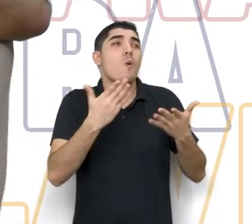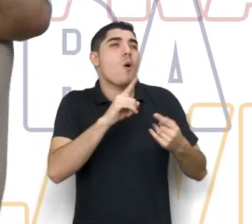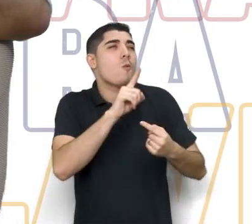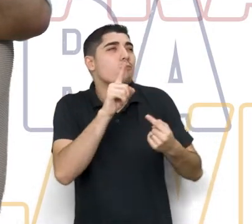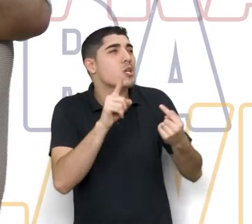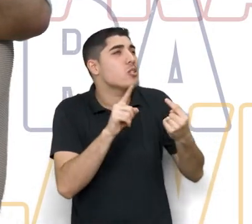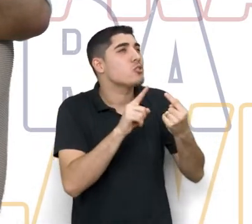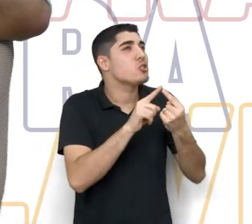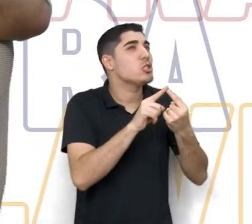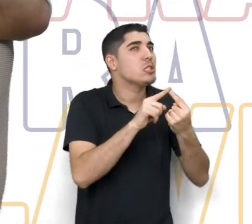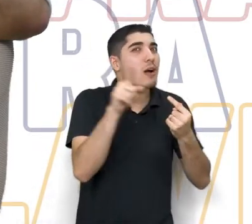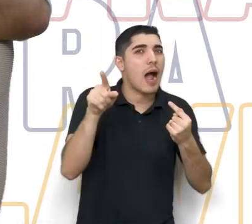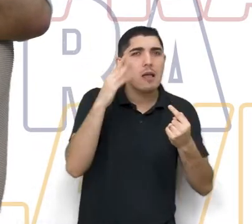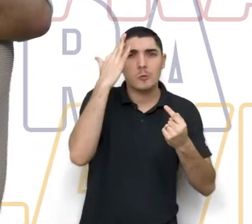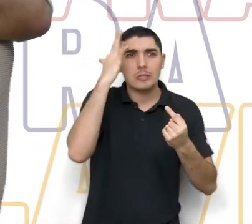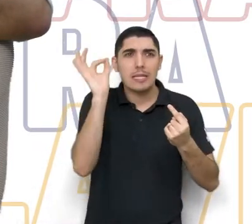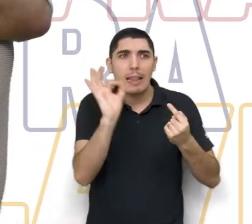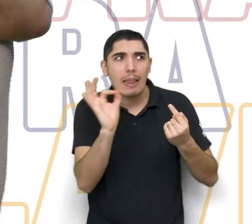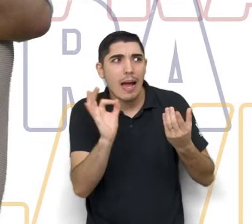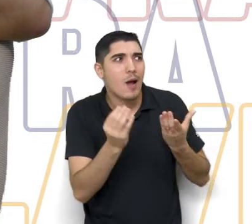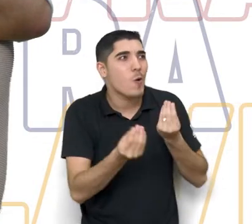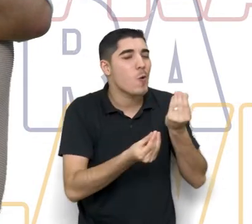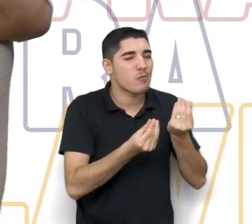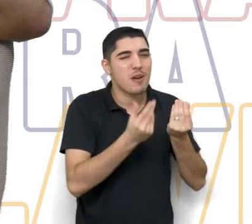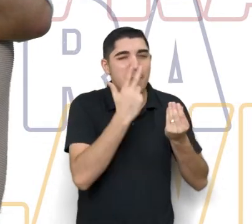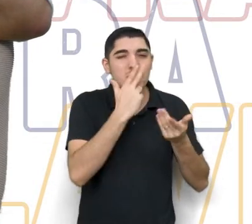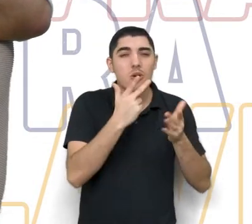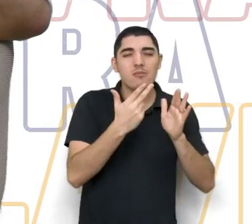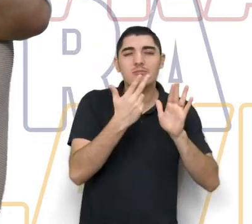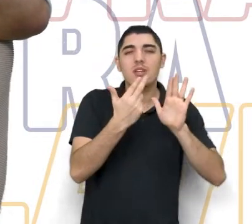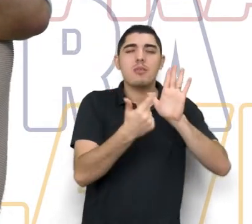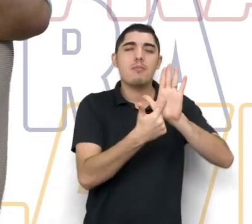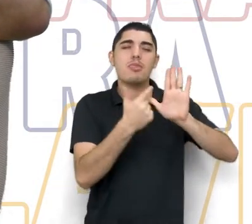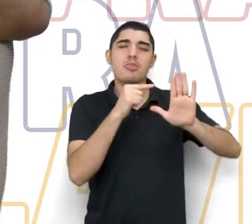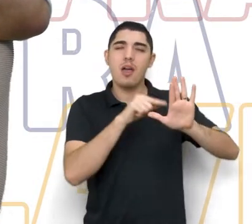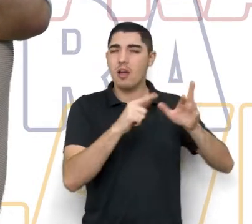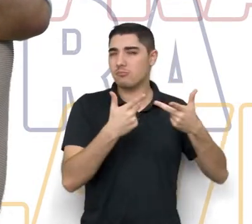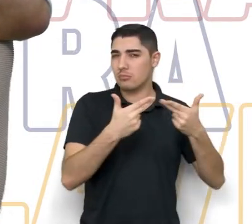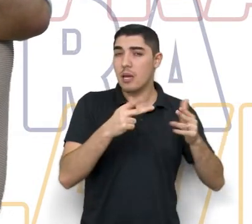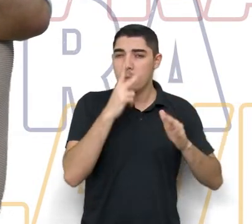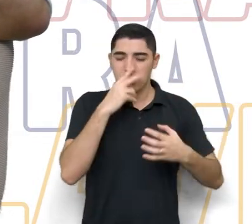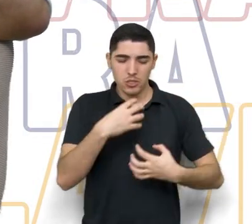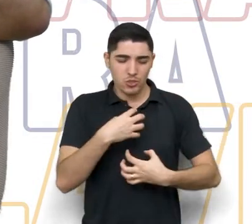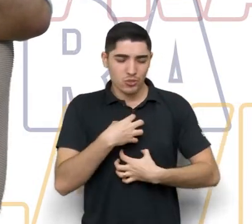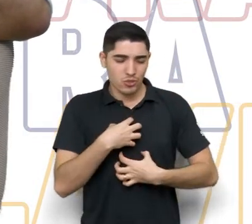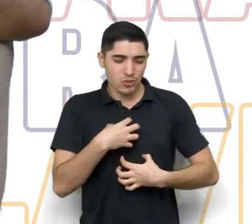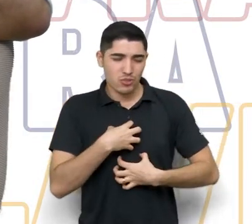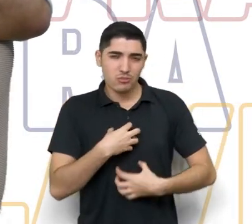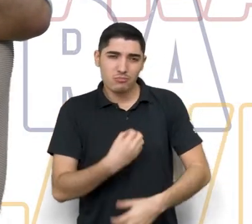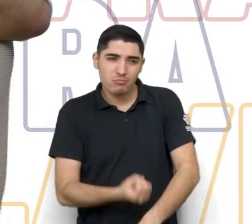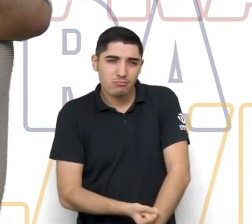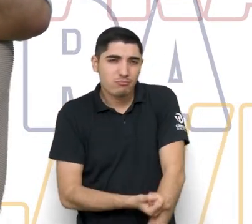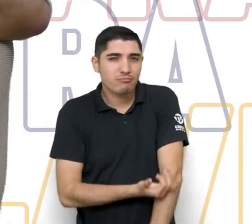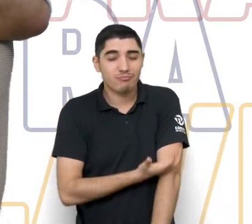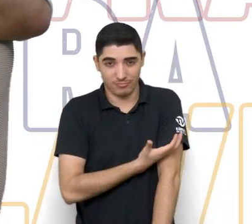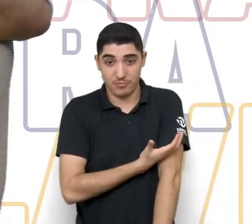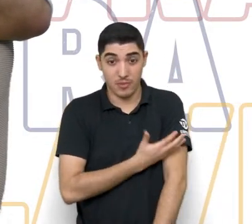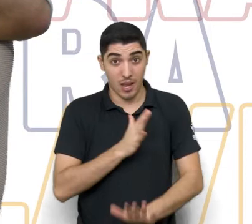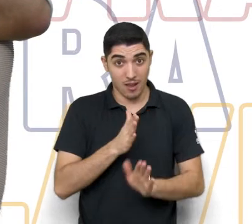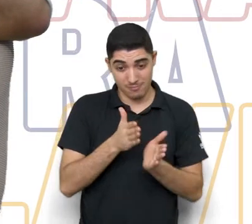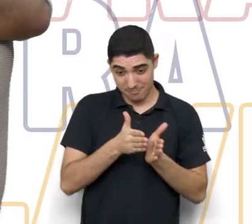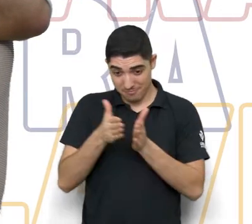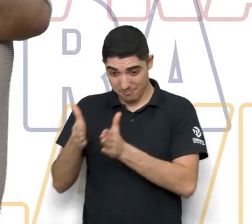subjetividade, né? É um livro que trabalha mais a questão sentimental. Agora,